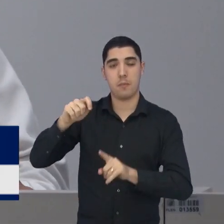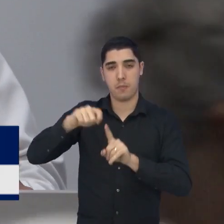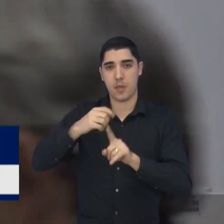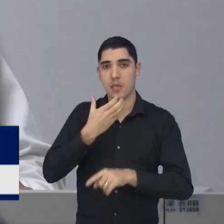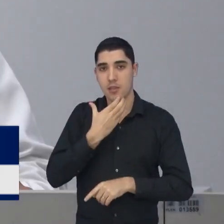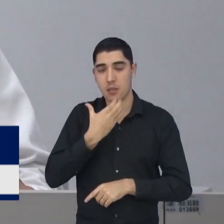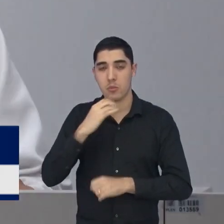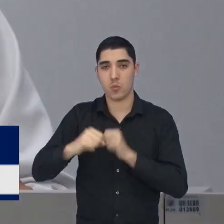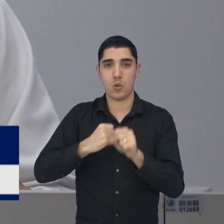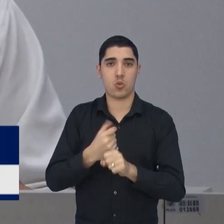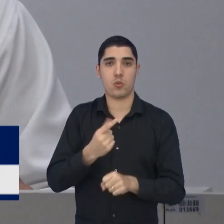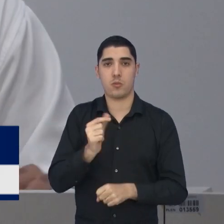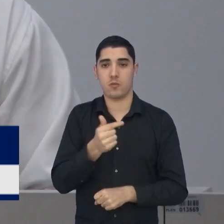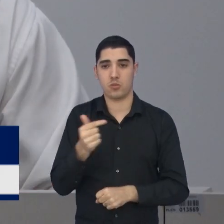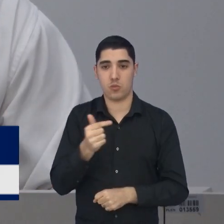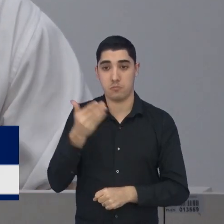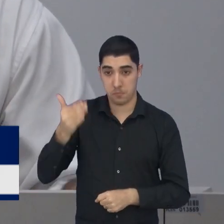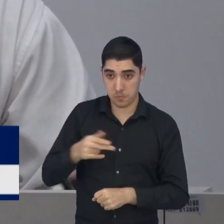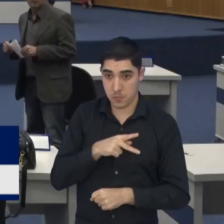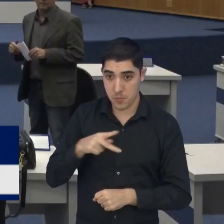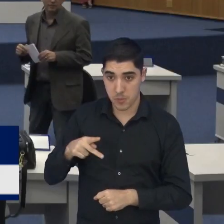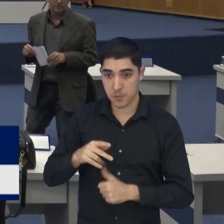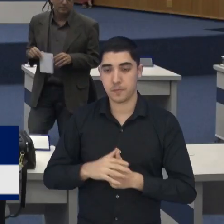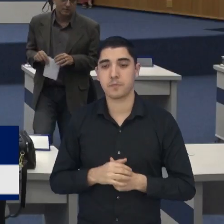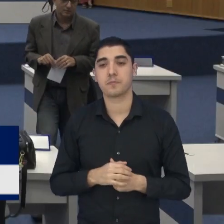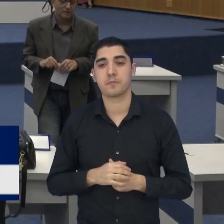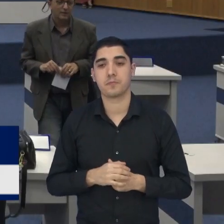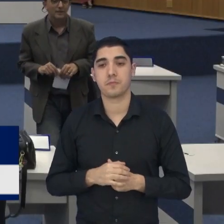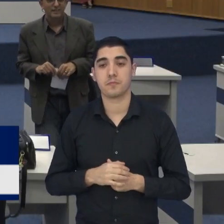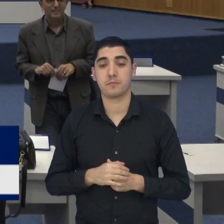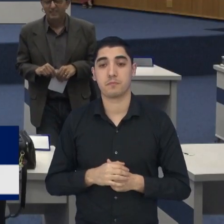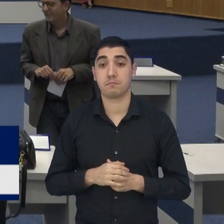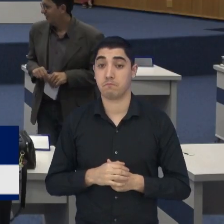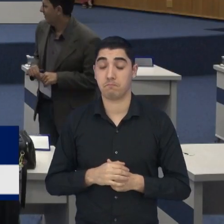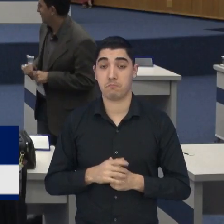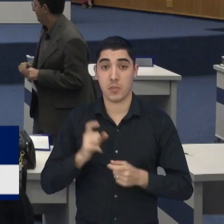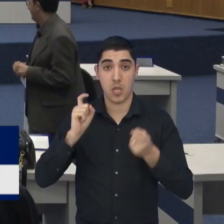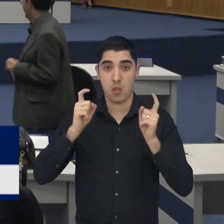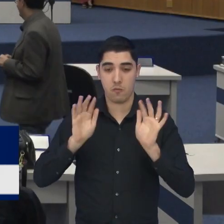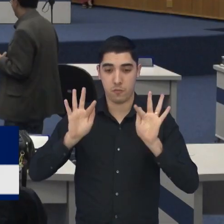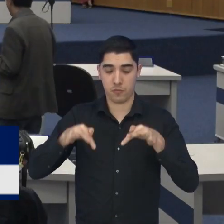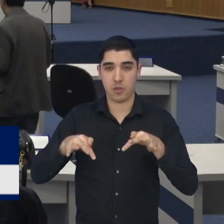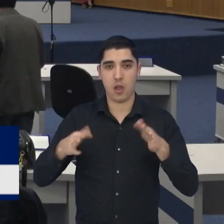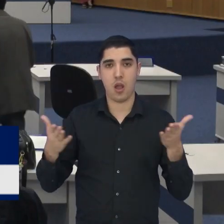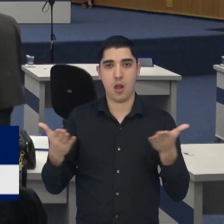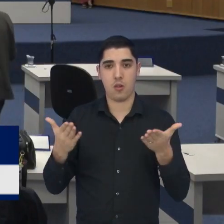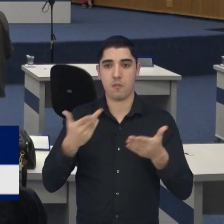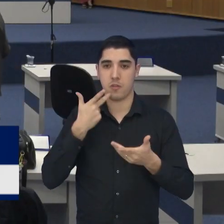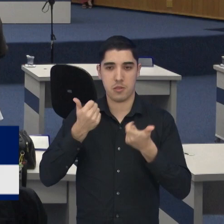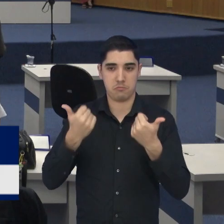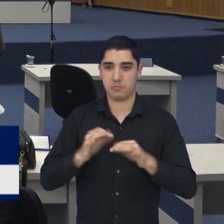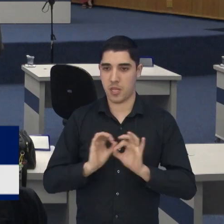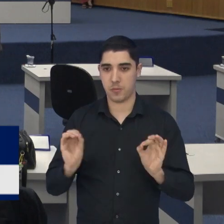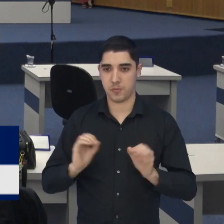9/12/2022. Senhor presidente. Nada mais havendo a tratar, está encerrada a presente sessão.